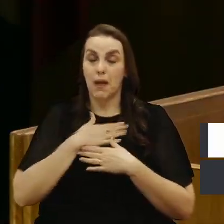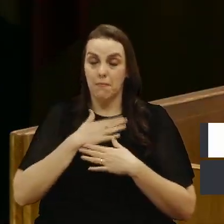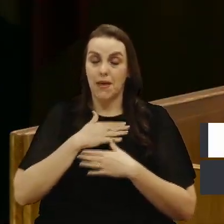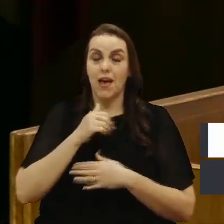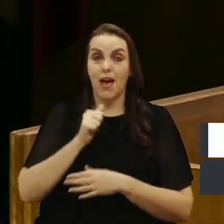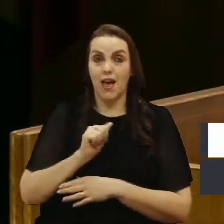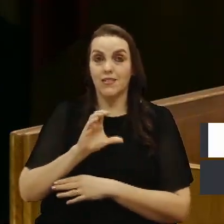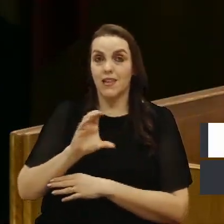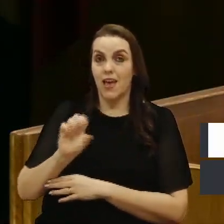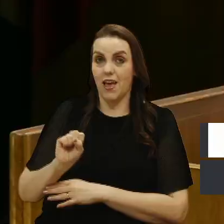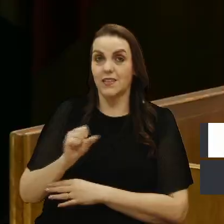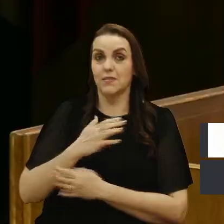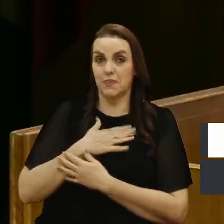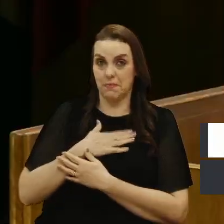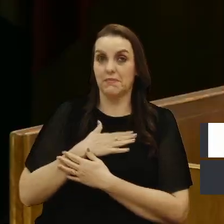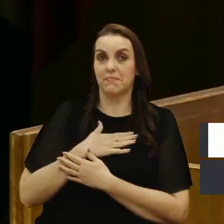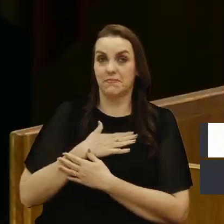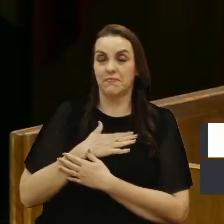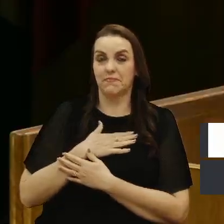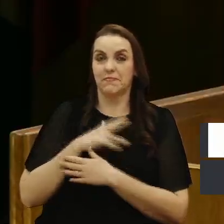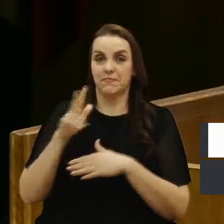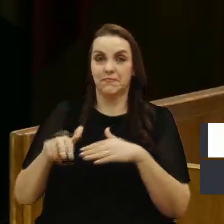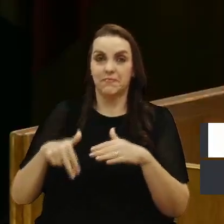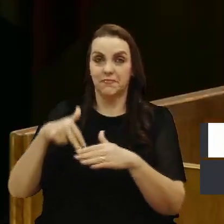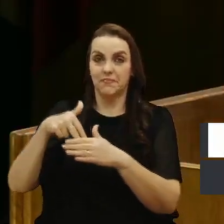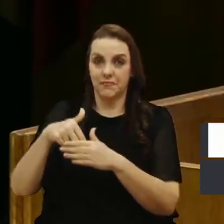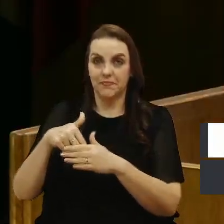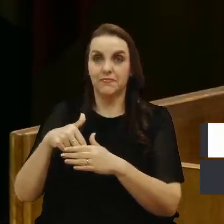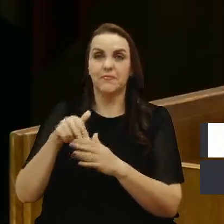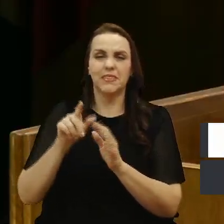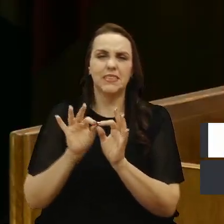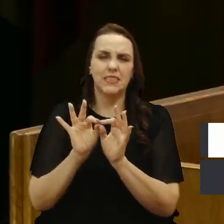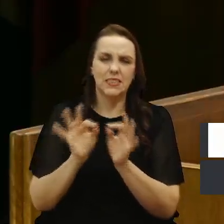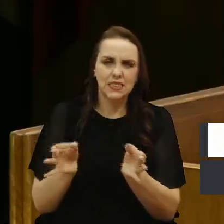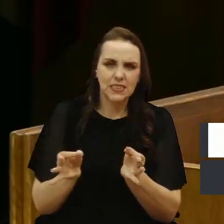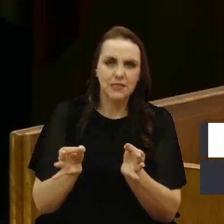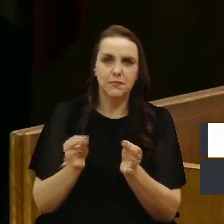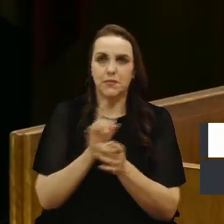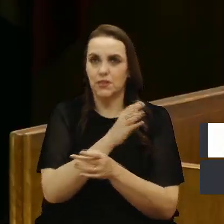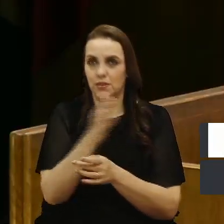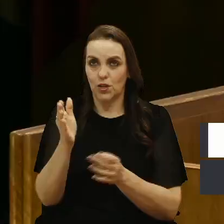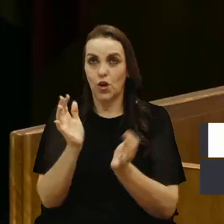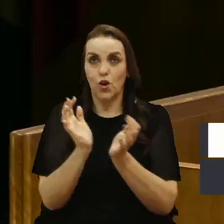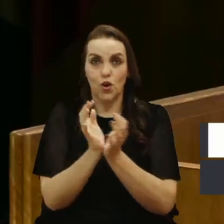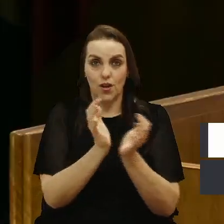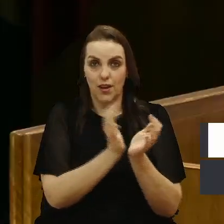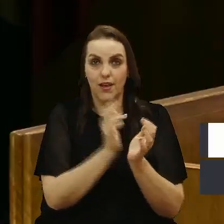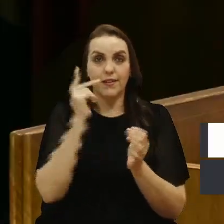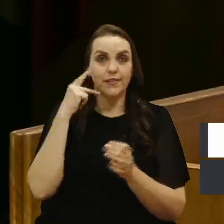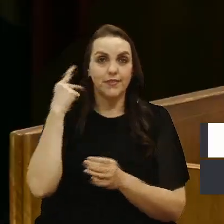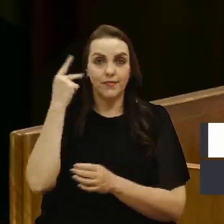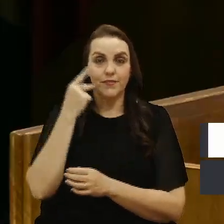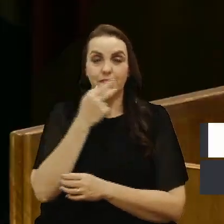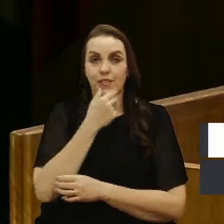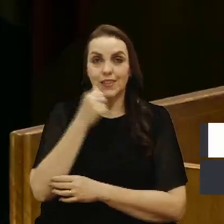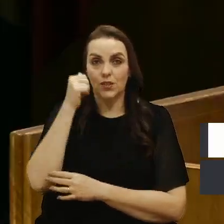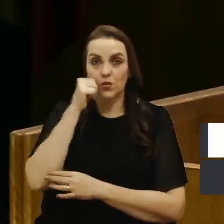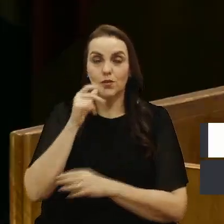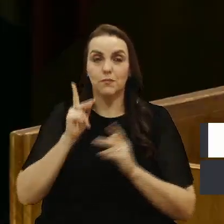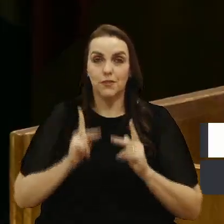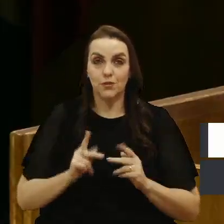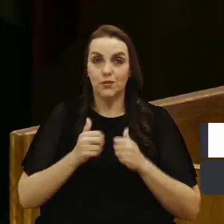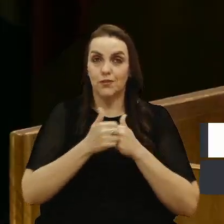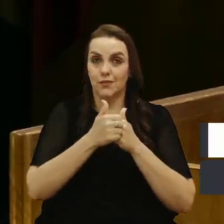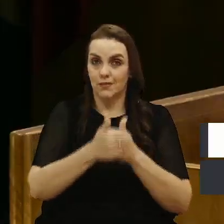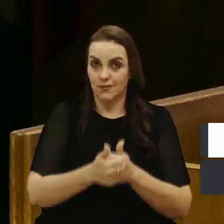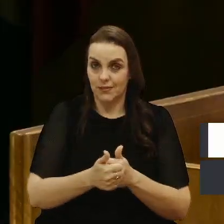porque muitas vezes eu trouxe para essa tribuna, de forma simples, colegas vereadores e vereadoras e as pessoas que nos acompanham. O